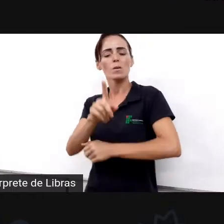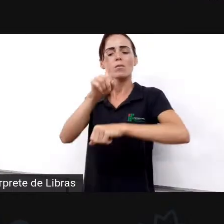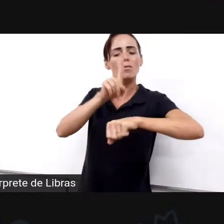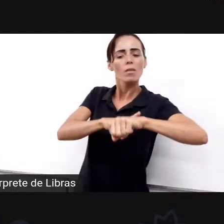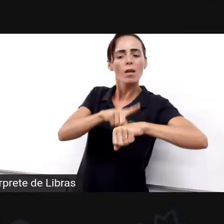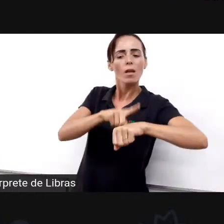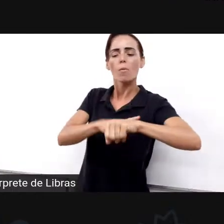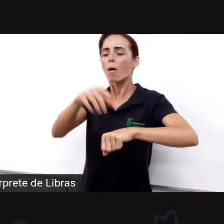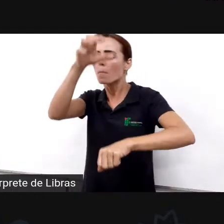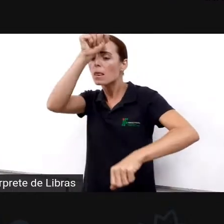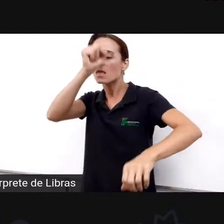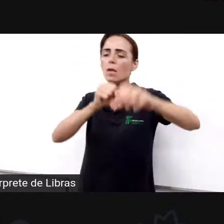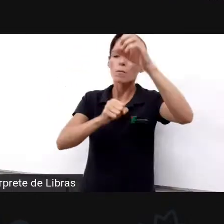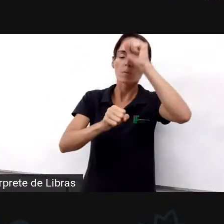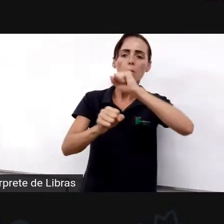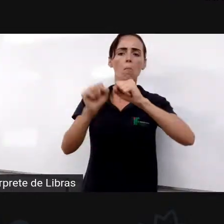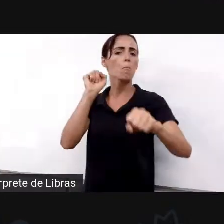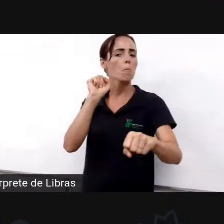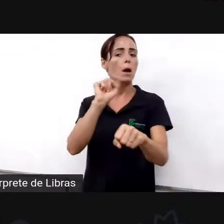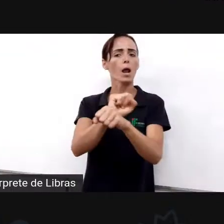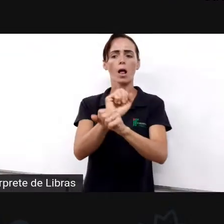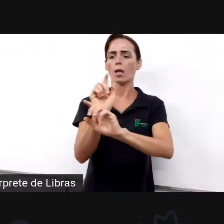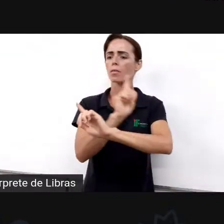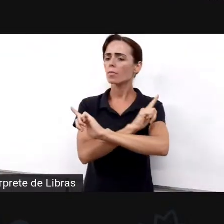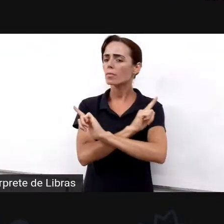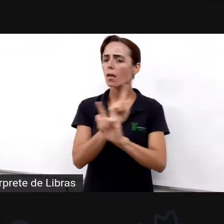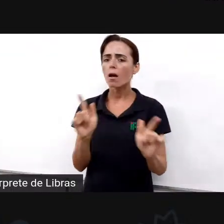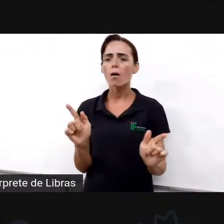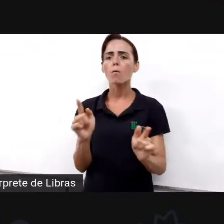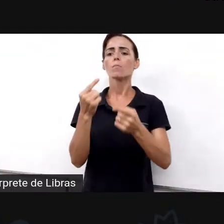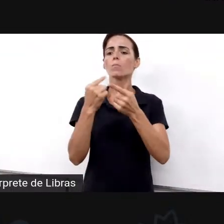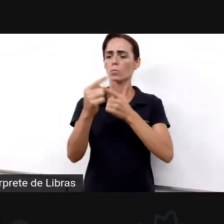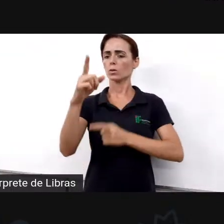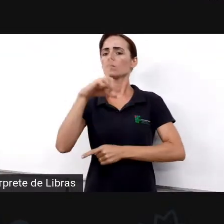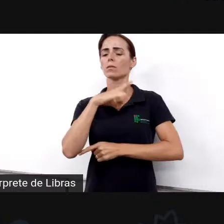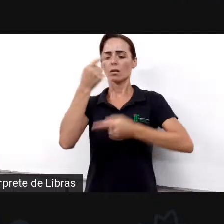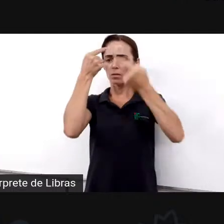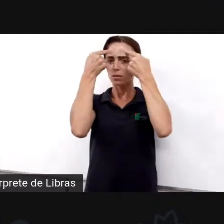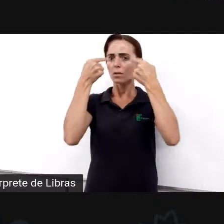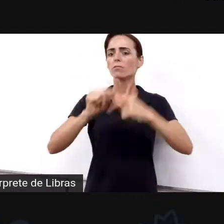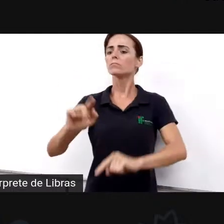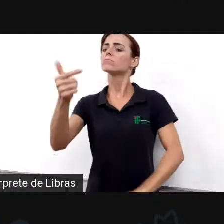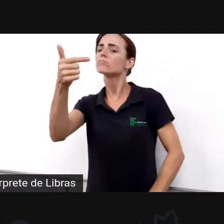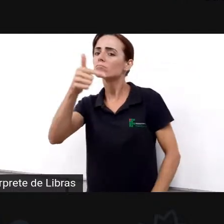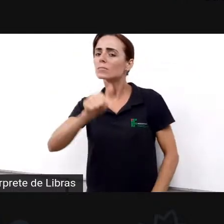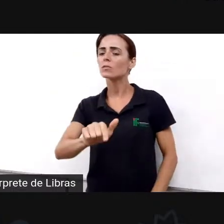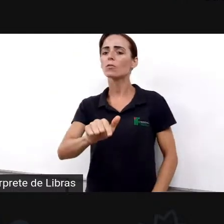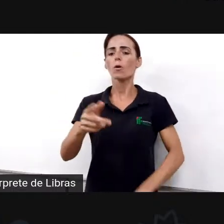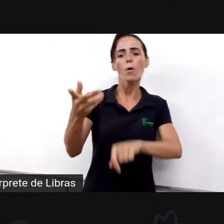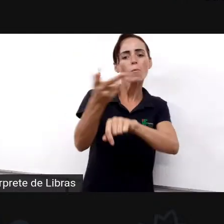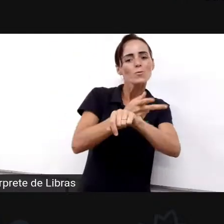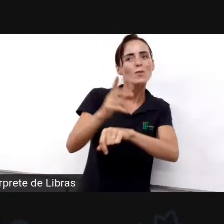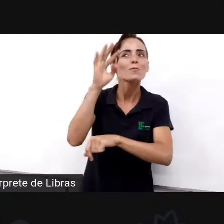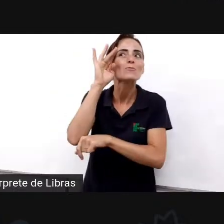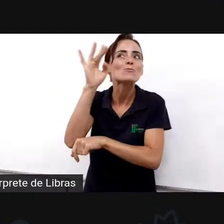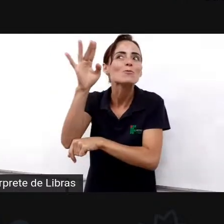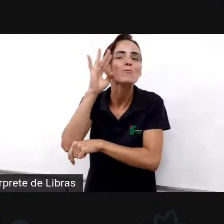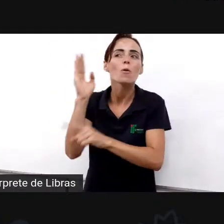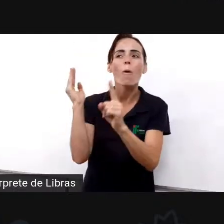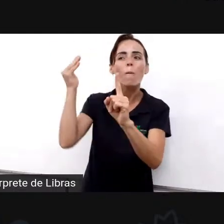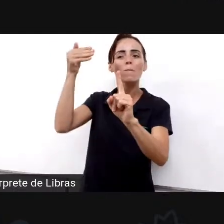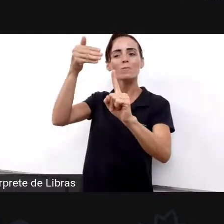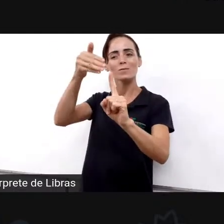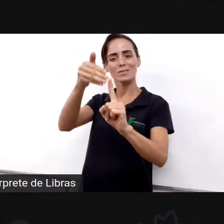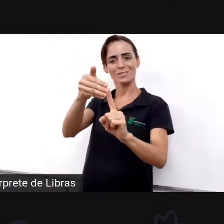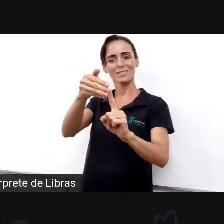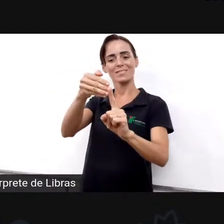aqui, novos desafios virão. Busquem realizar os sonhos. Esta formatura,